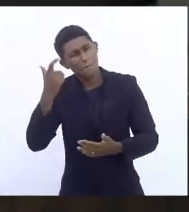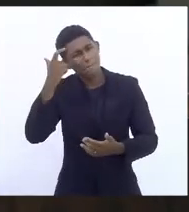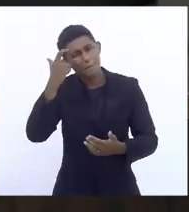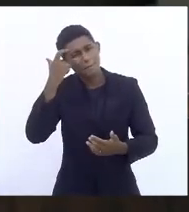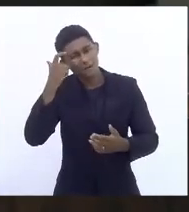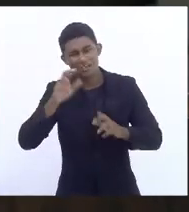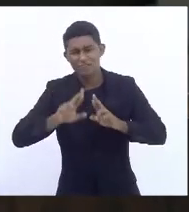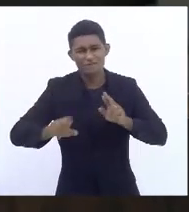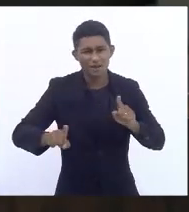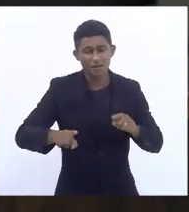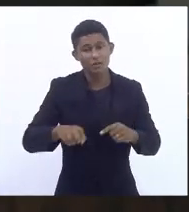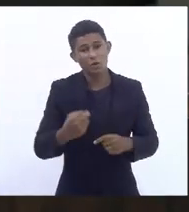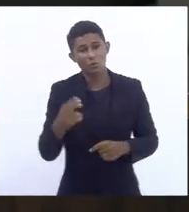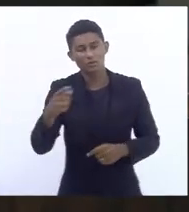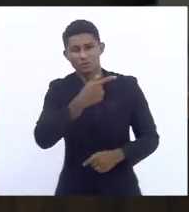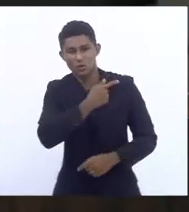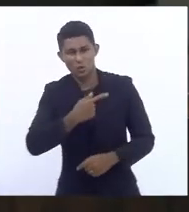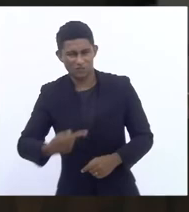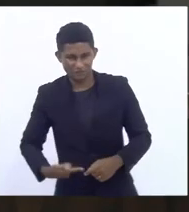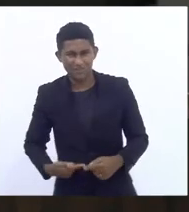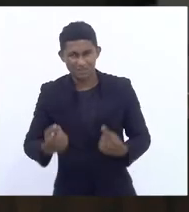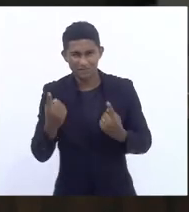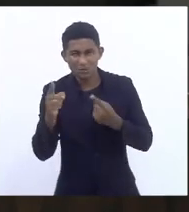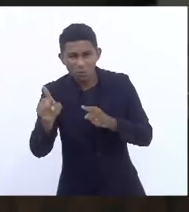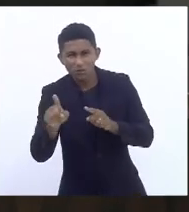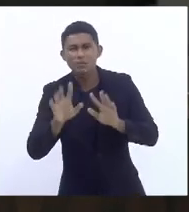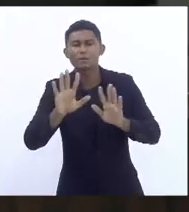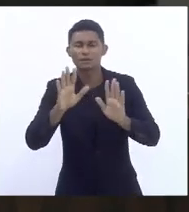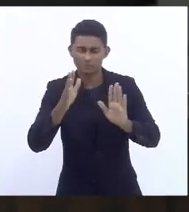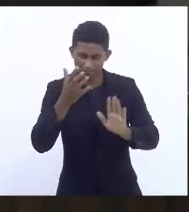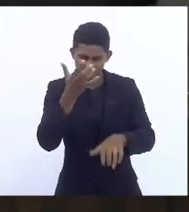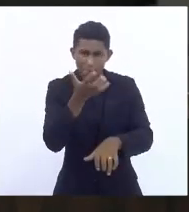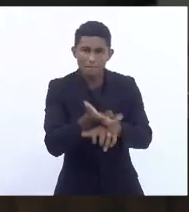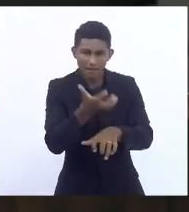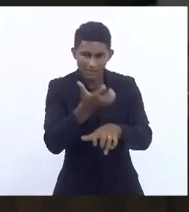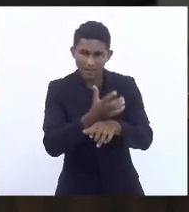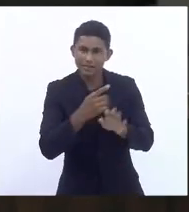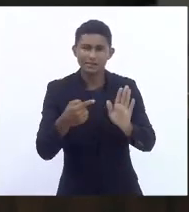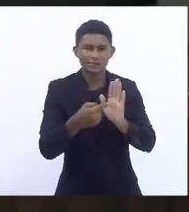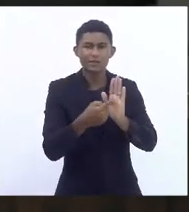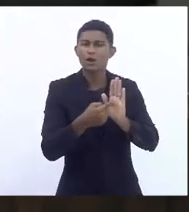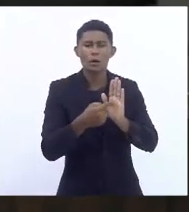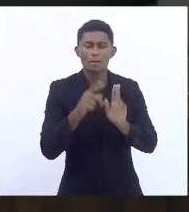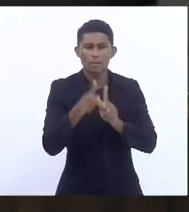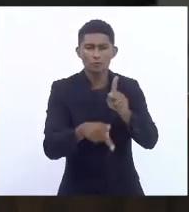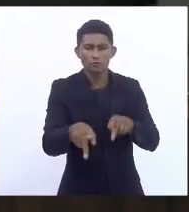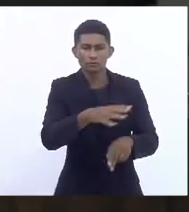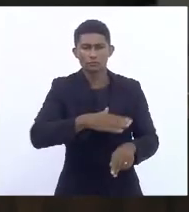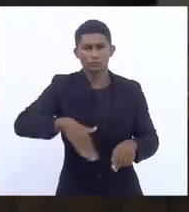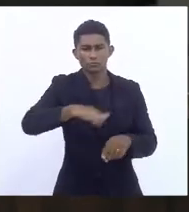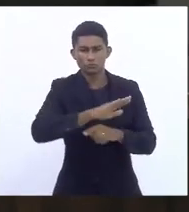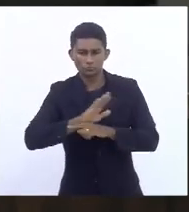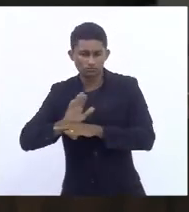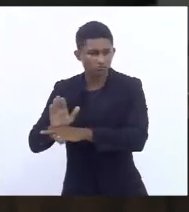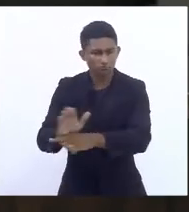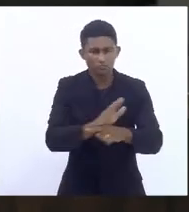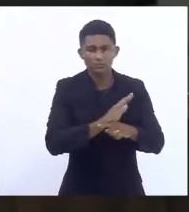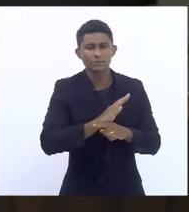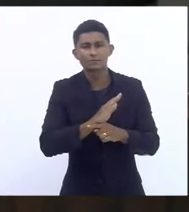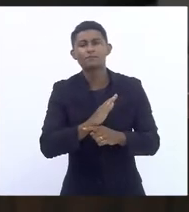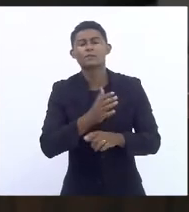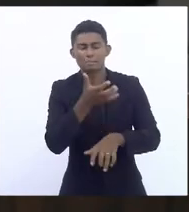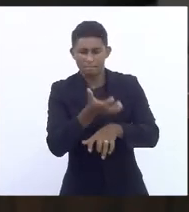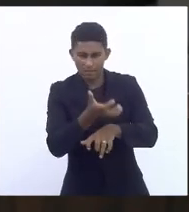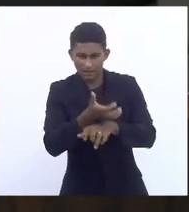ao governo, quando se trata de uma matéria para o bem da nossa população, de agilidade, foi aprovada a matéria. Então, eu